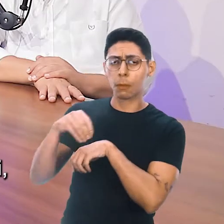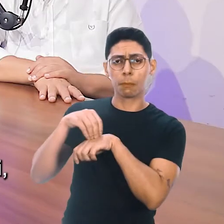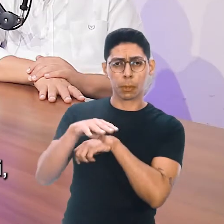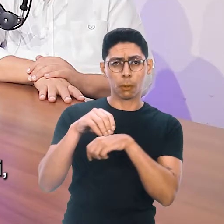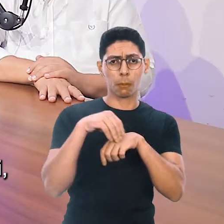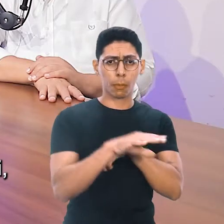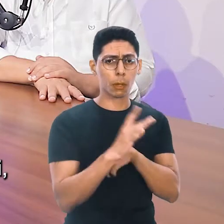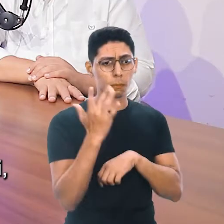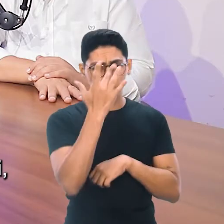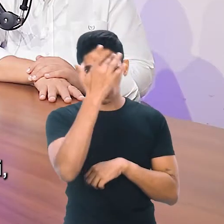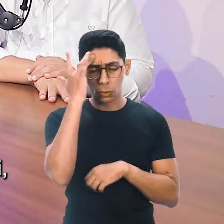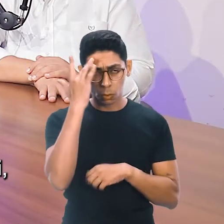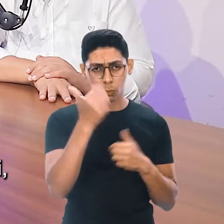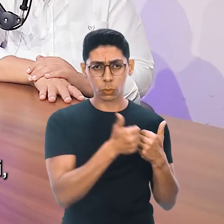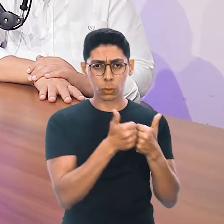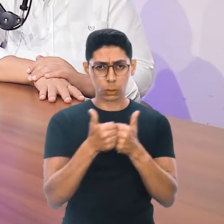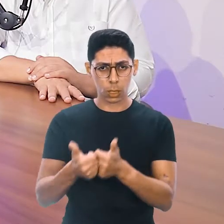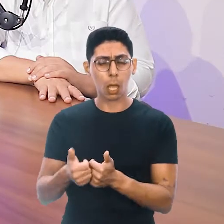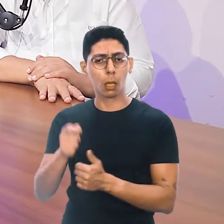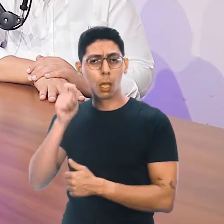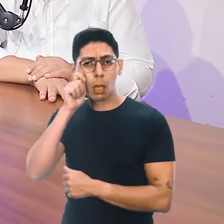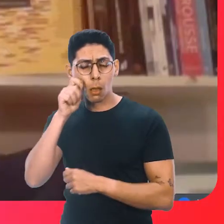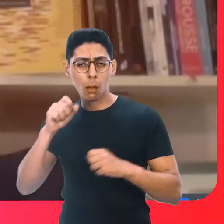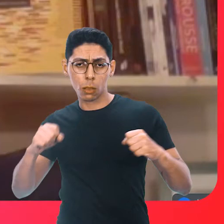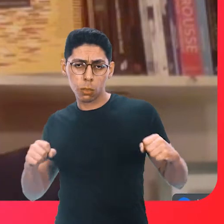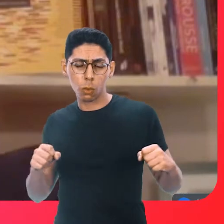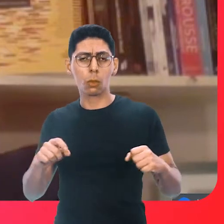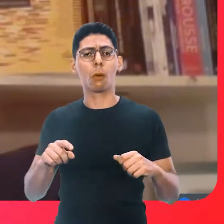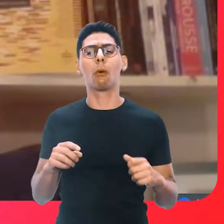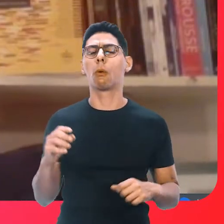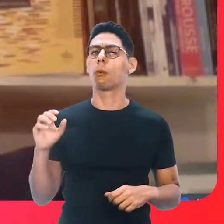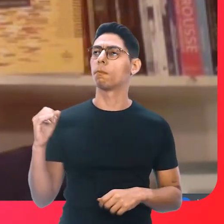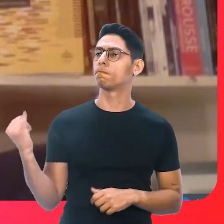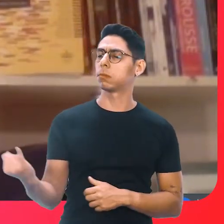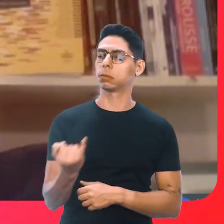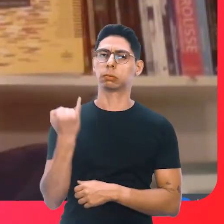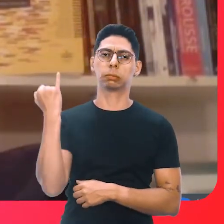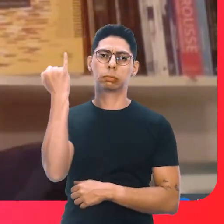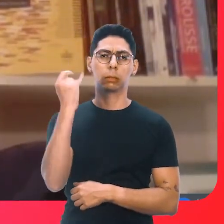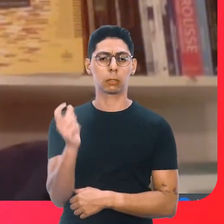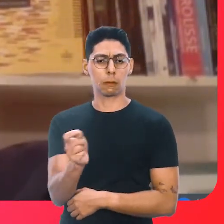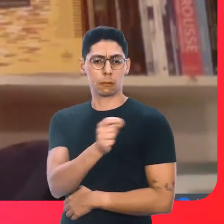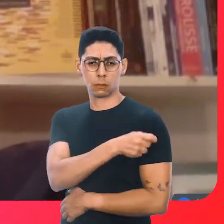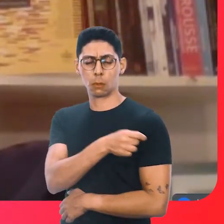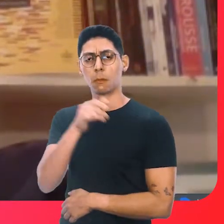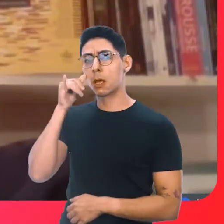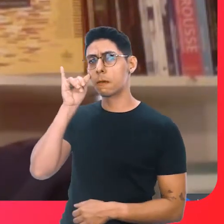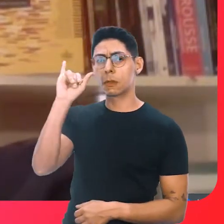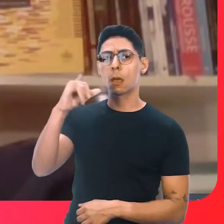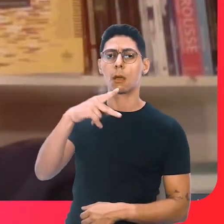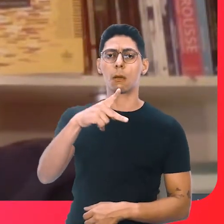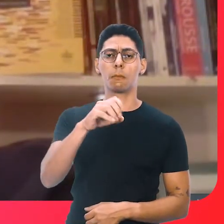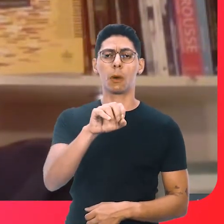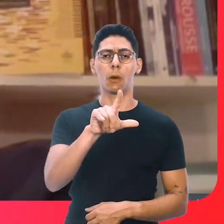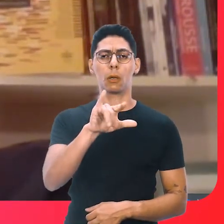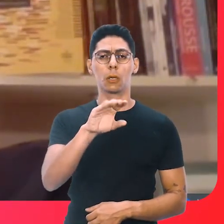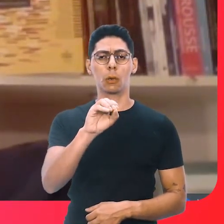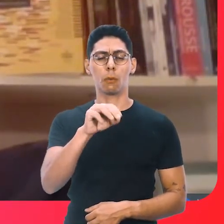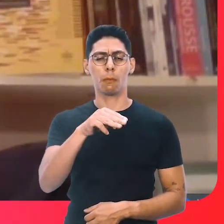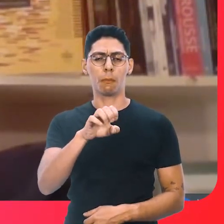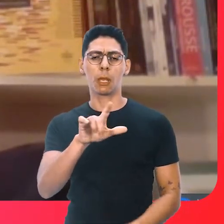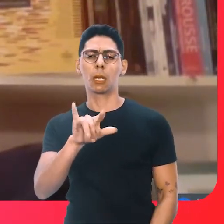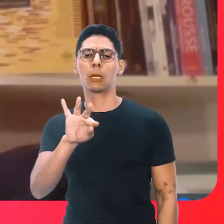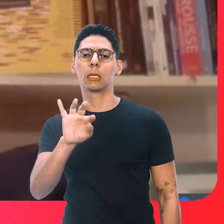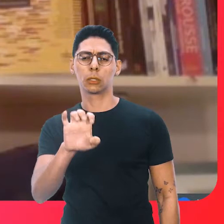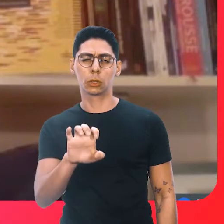as pessoas que seguem aqui o Antônio José, o quanto importante é a vacinação contra a poliomielite. Então,